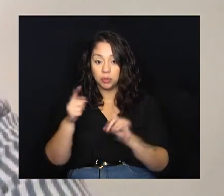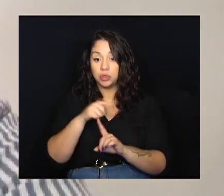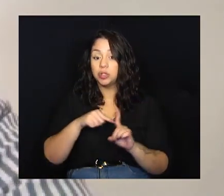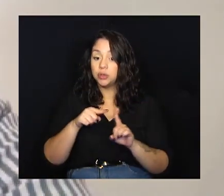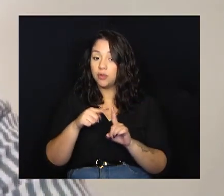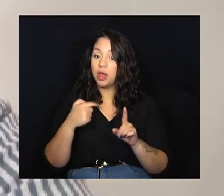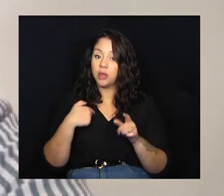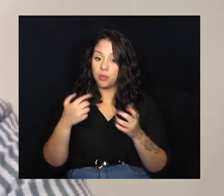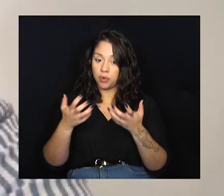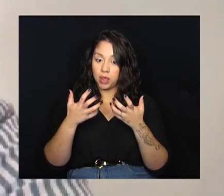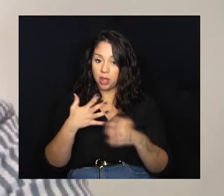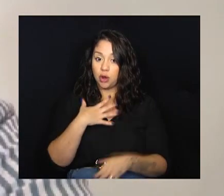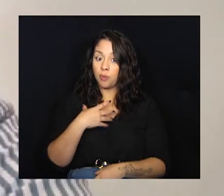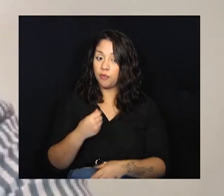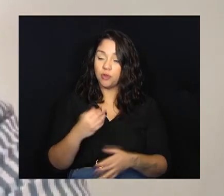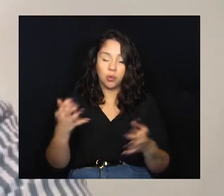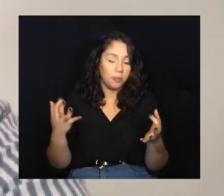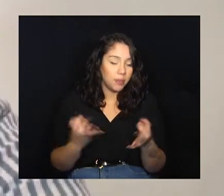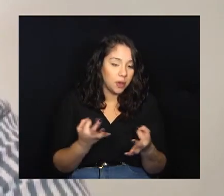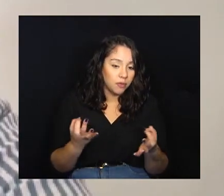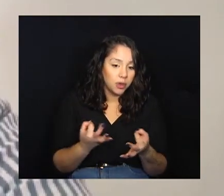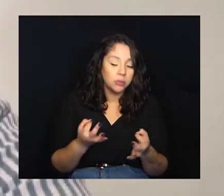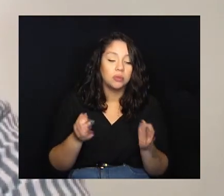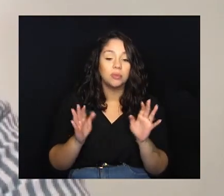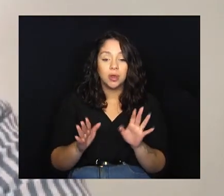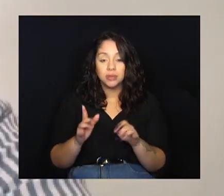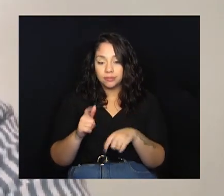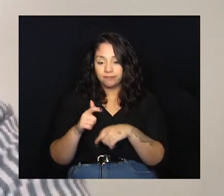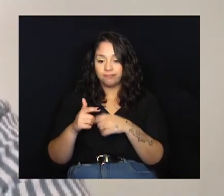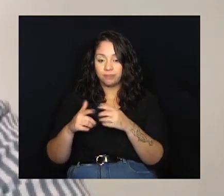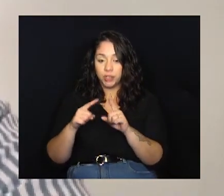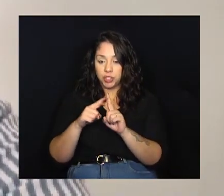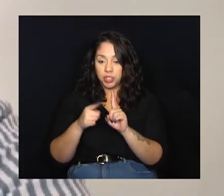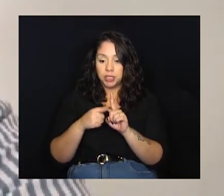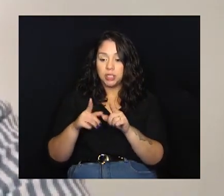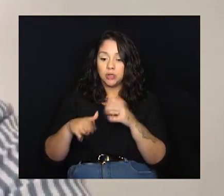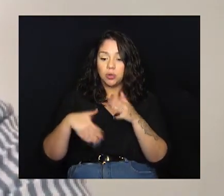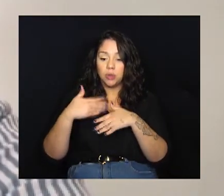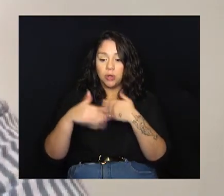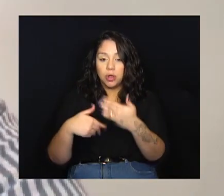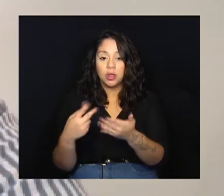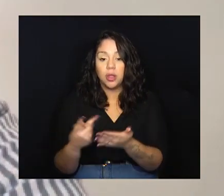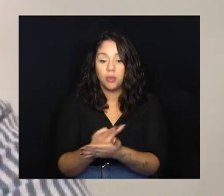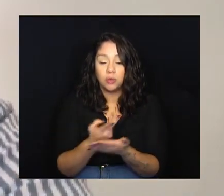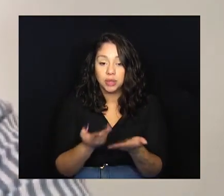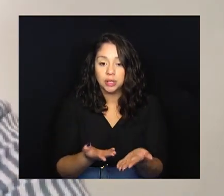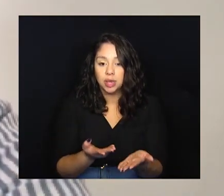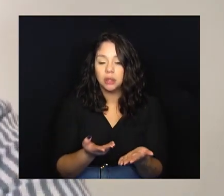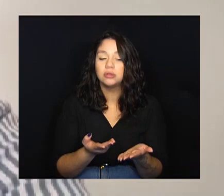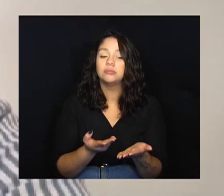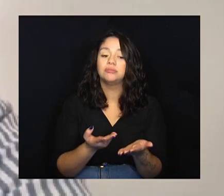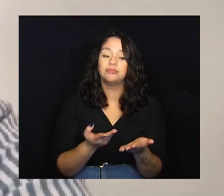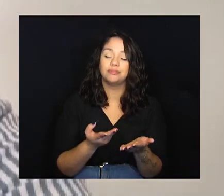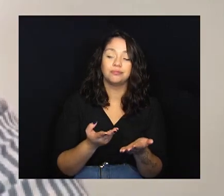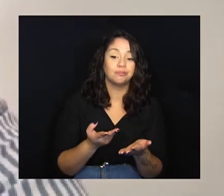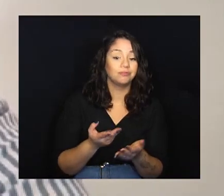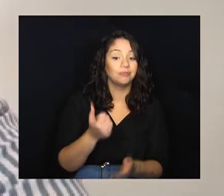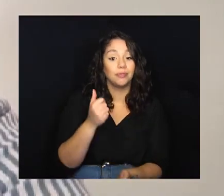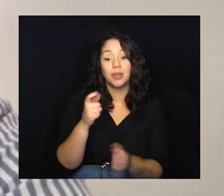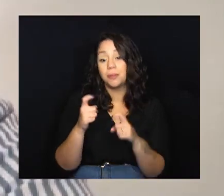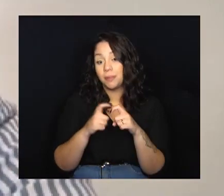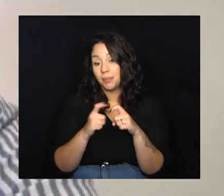quero ter um filho perfeito e Acontece ao longo dessa gestação alguma coisa como esse tipo né é o que nenhum médico